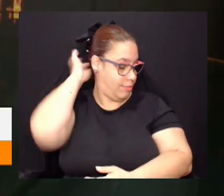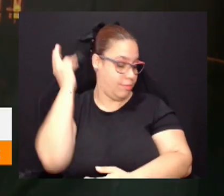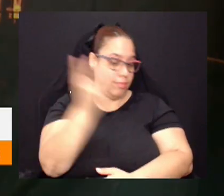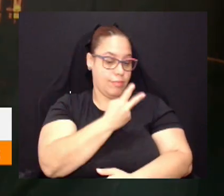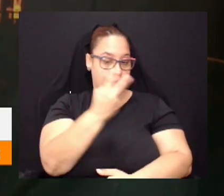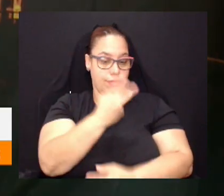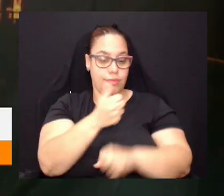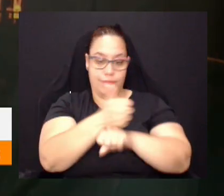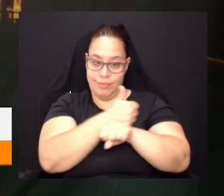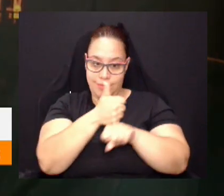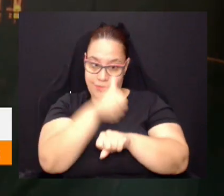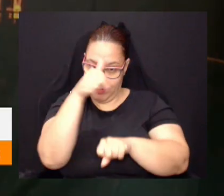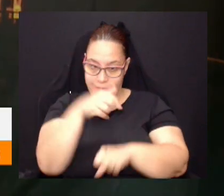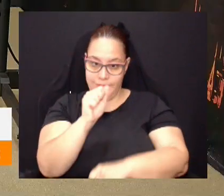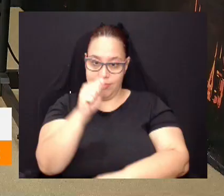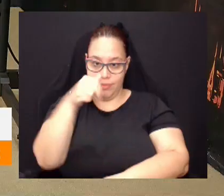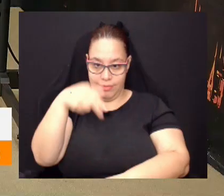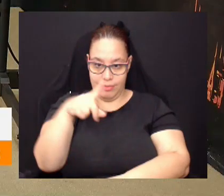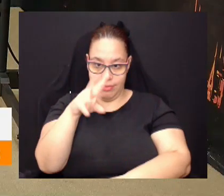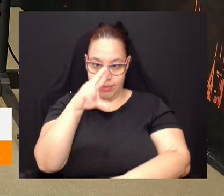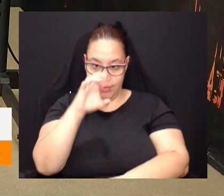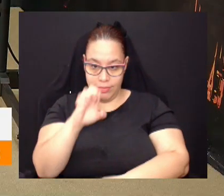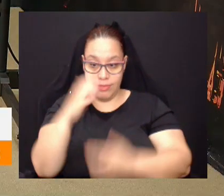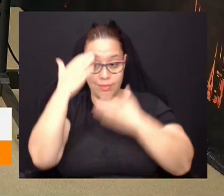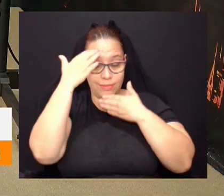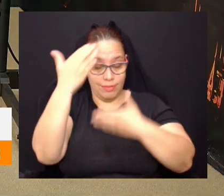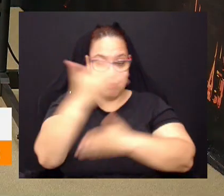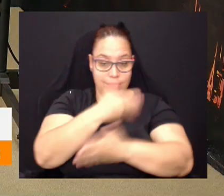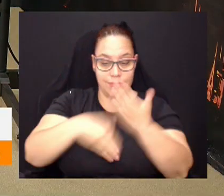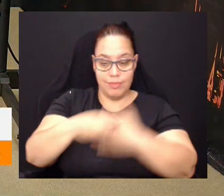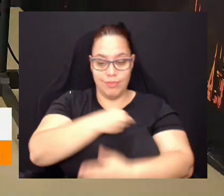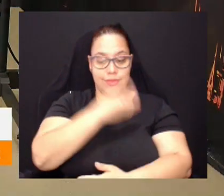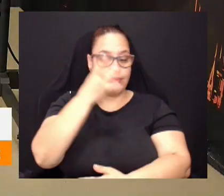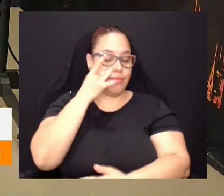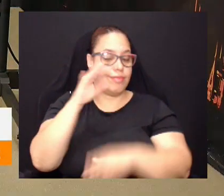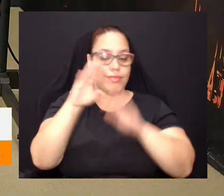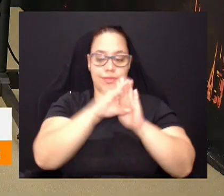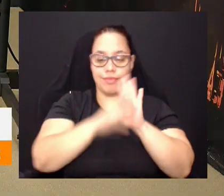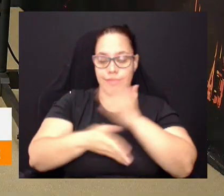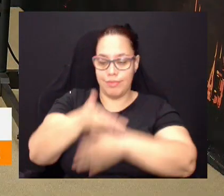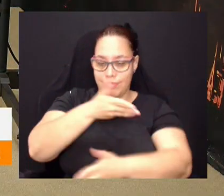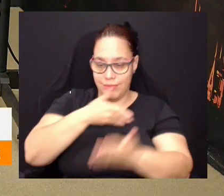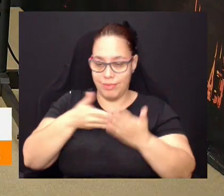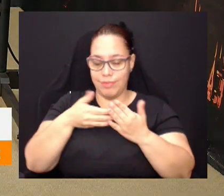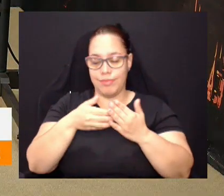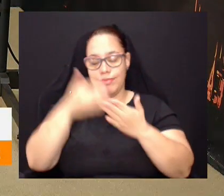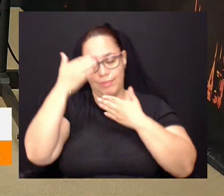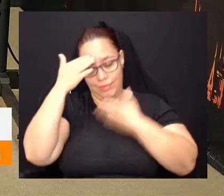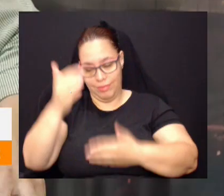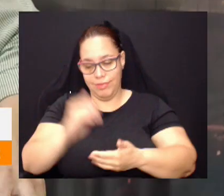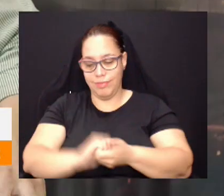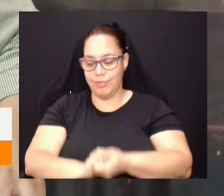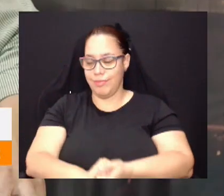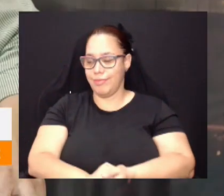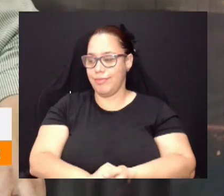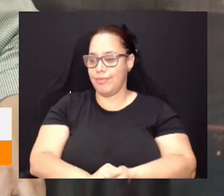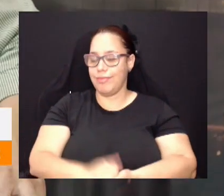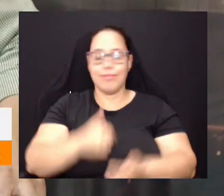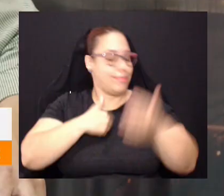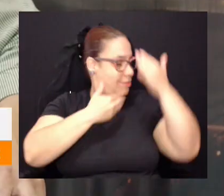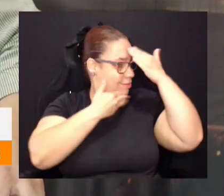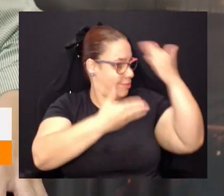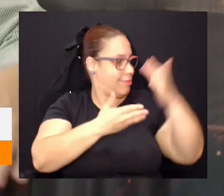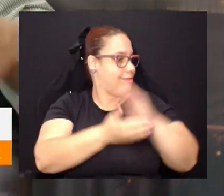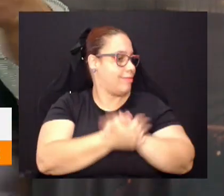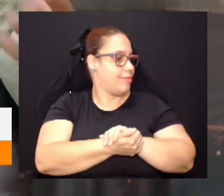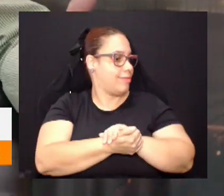aqui. André, obrigada mais uma vez pela sua presença no programa, pela entrega. Gratidão, foi maravilhoso. Obrigado, eu que agradeço poder estar